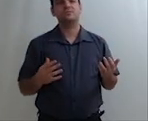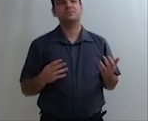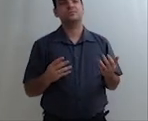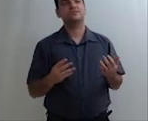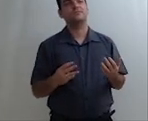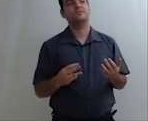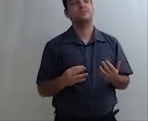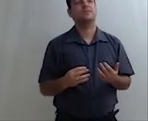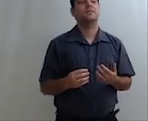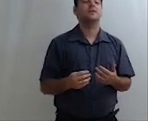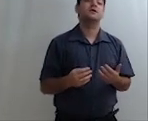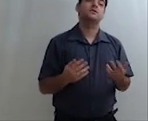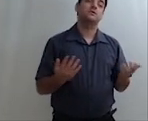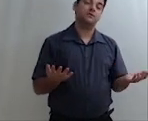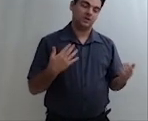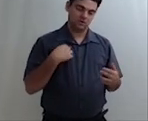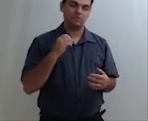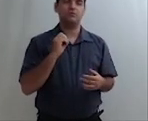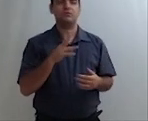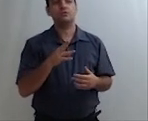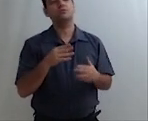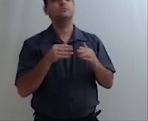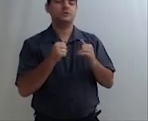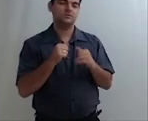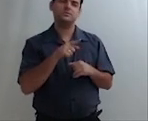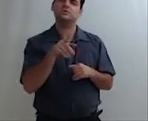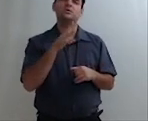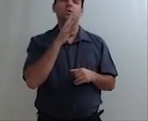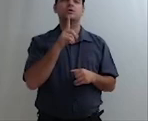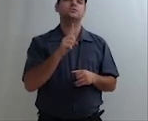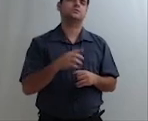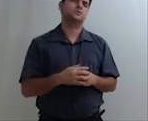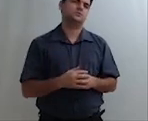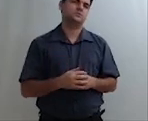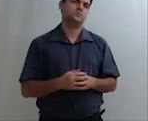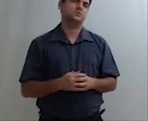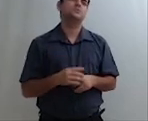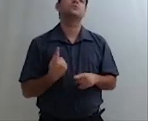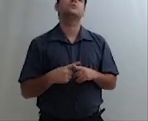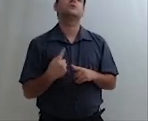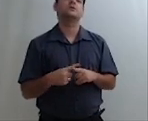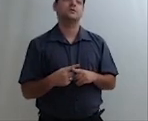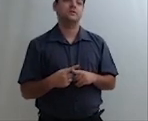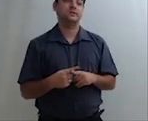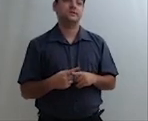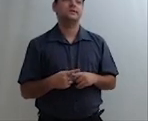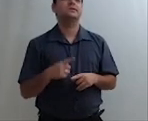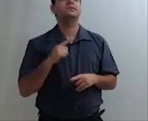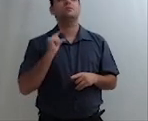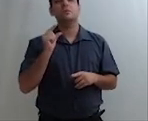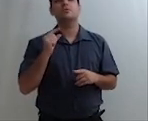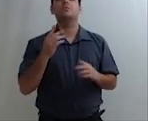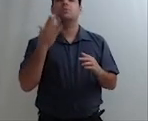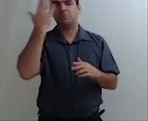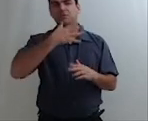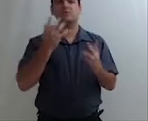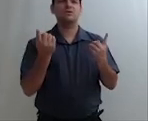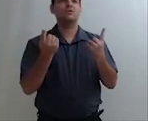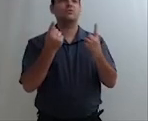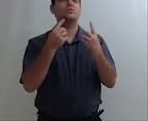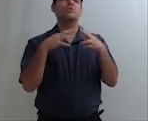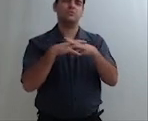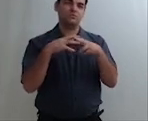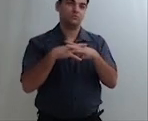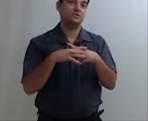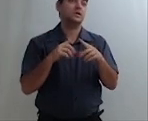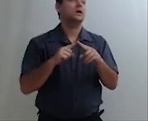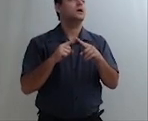vou seguir o parecer pelo não conhecimento eh diante da controvérsia probatória mas sem deixar de fazer o